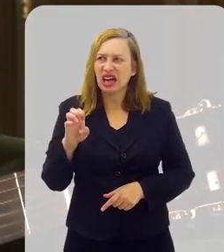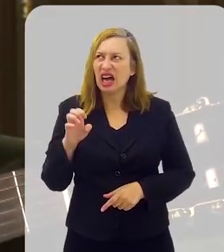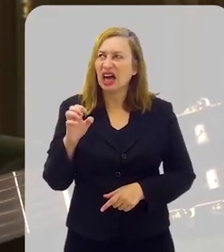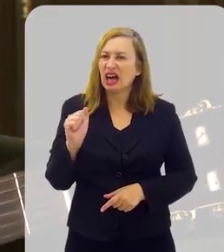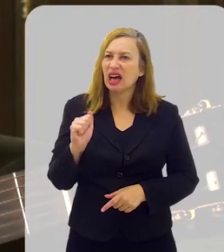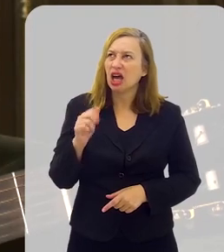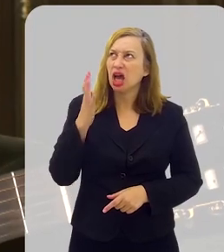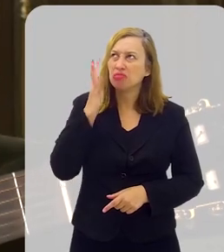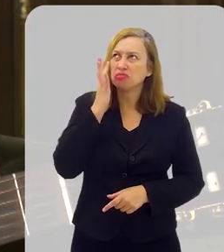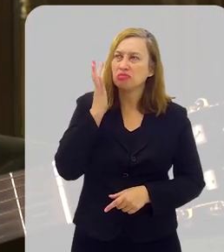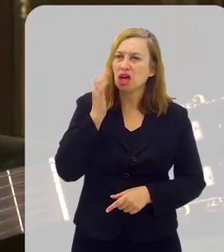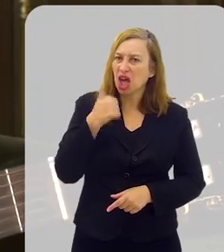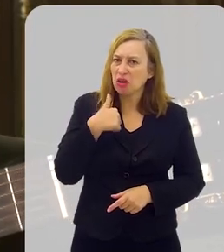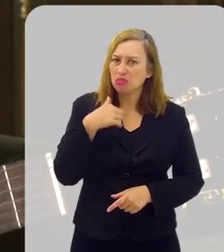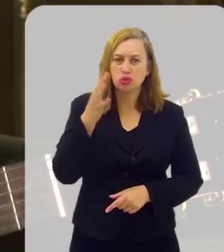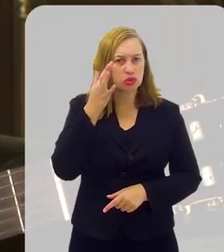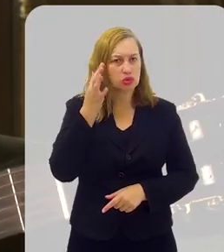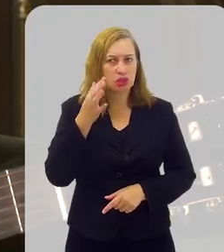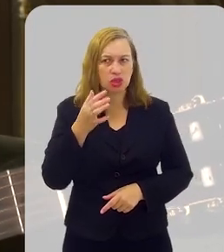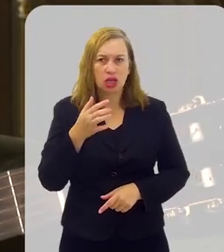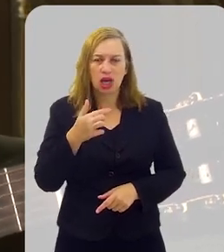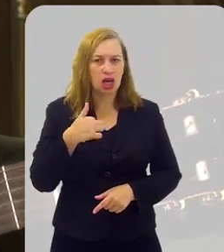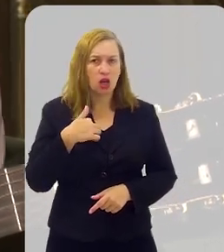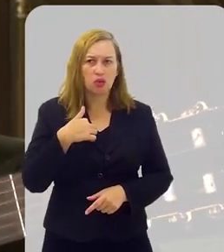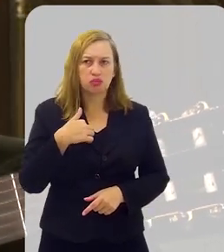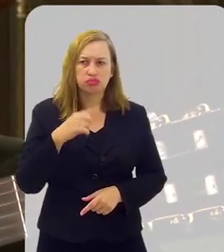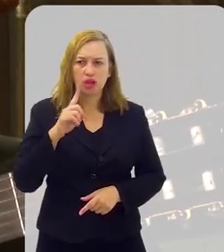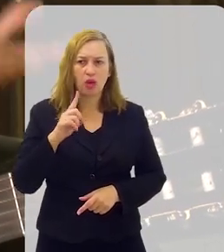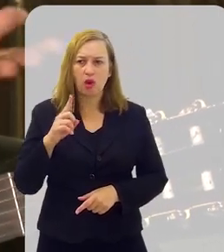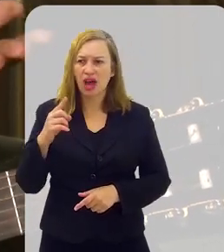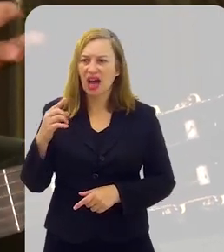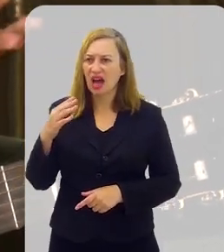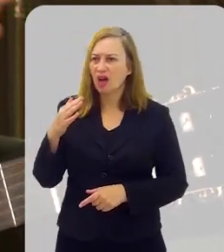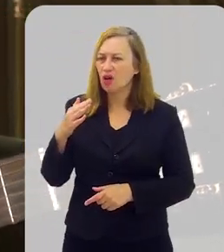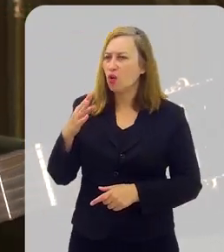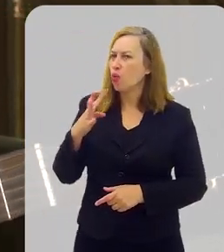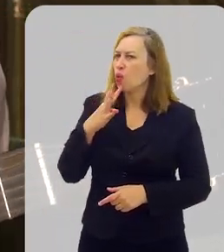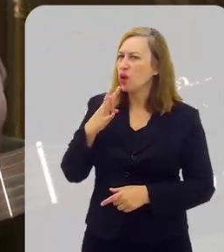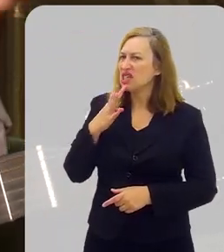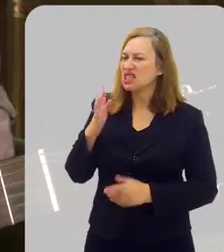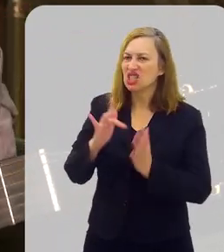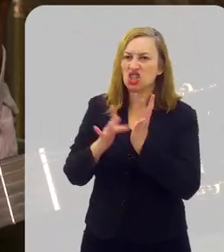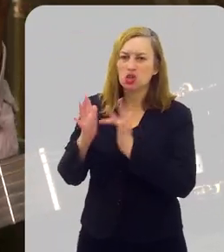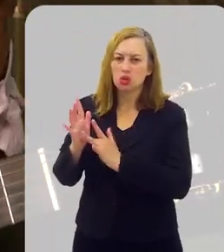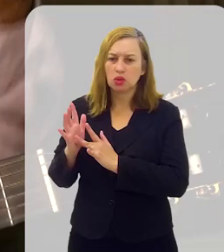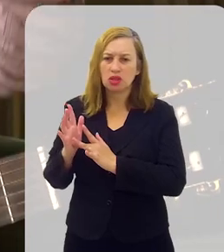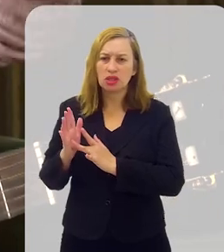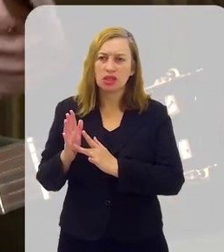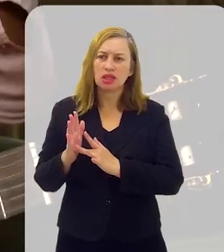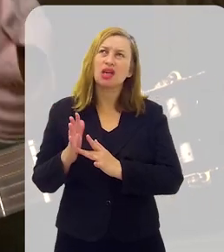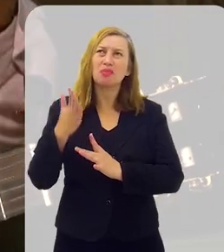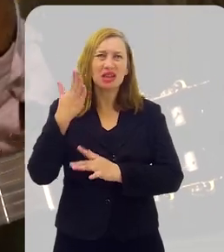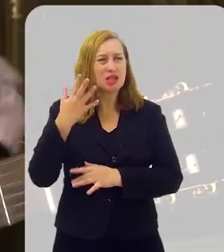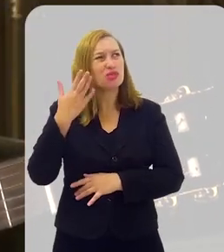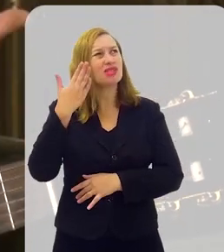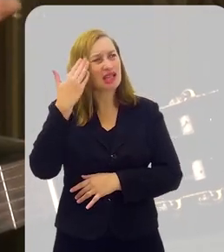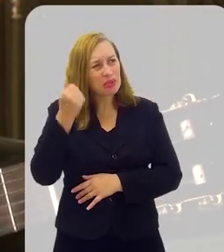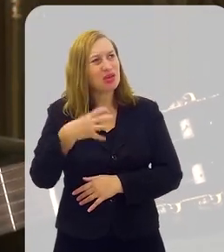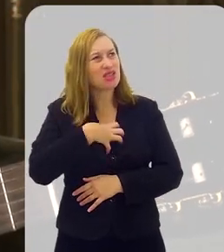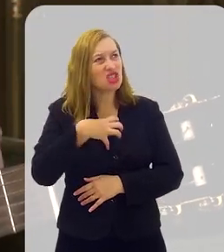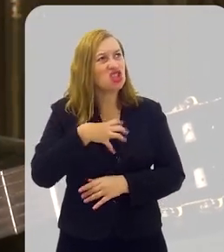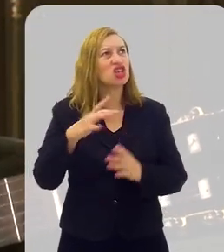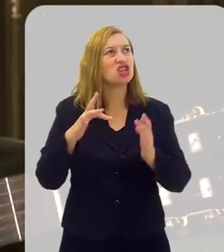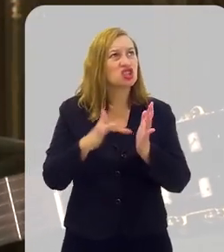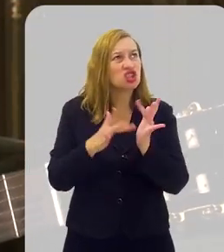um câncer na garganta. Uau! E eu, não sendo crente, mas eu já cria que Deus fazia